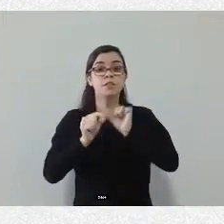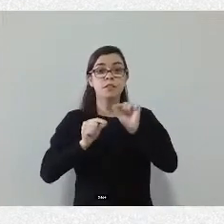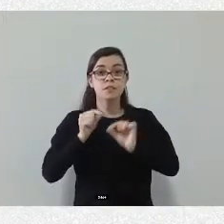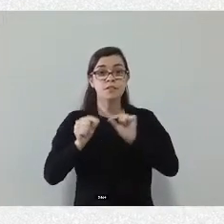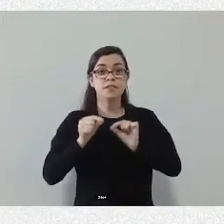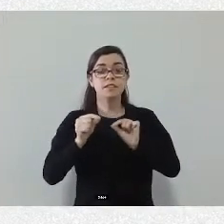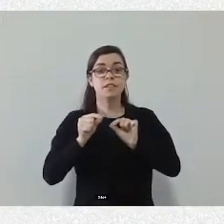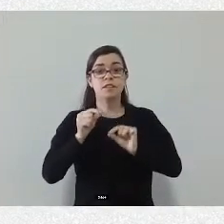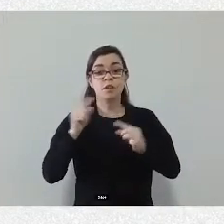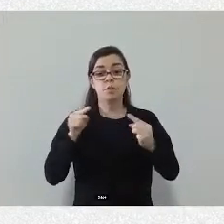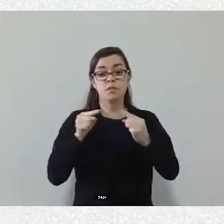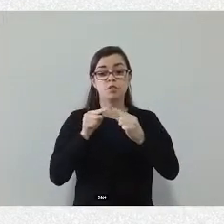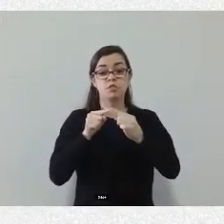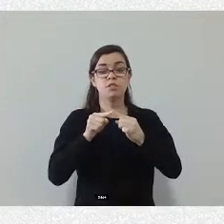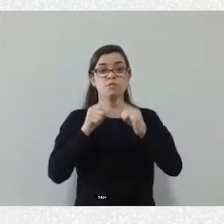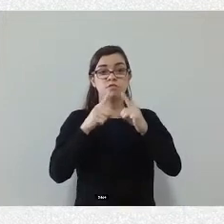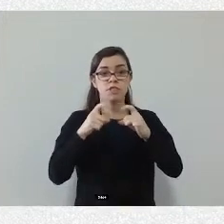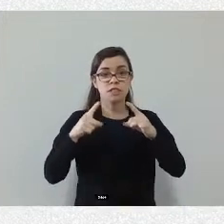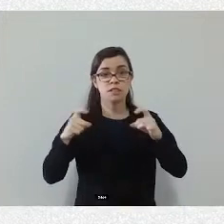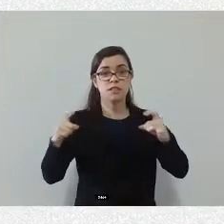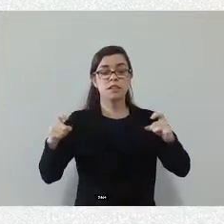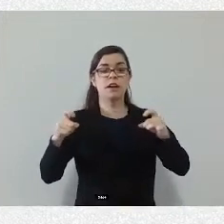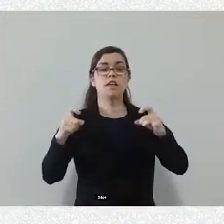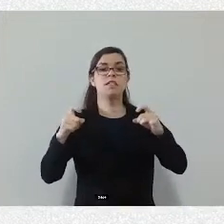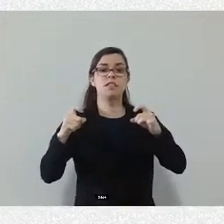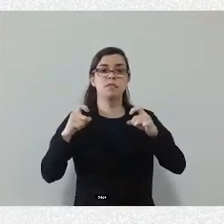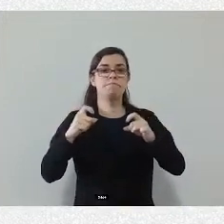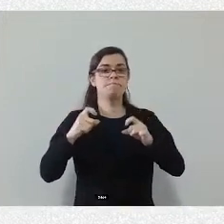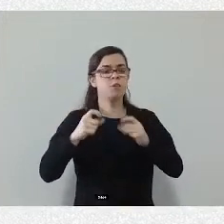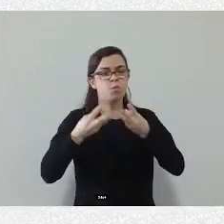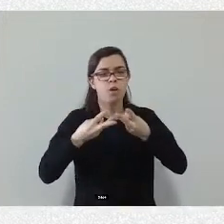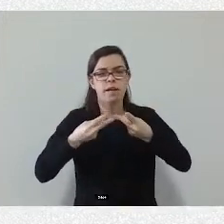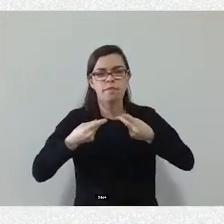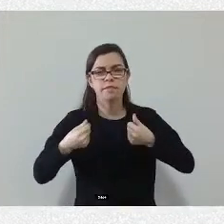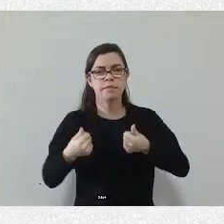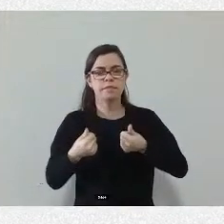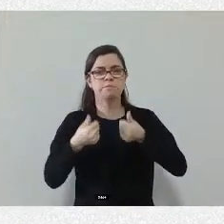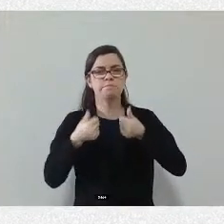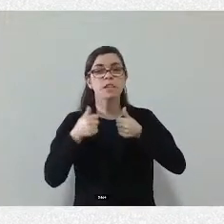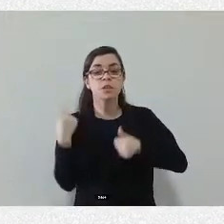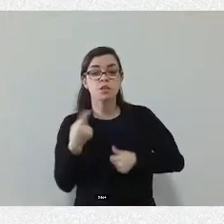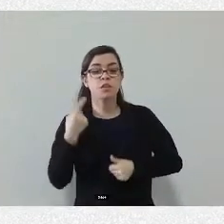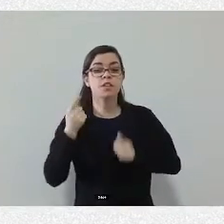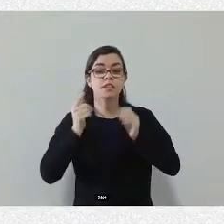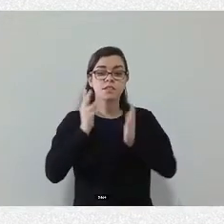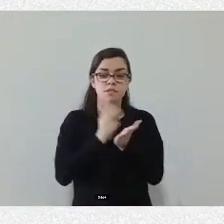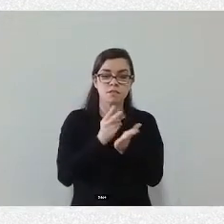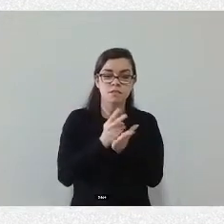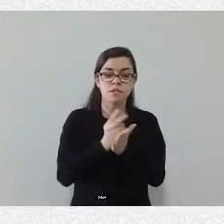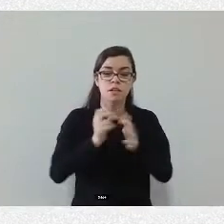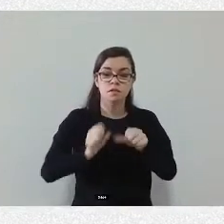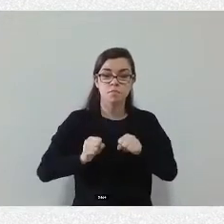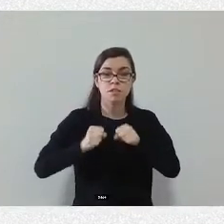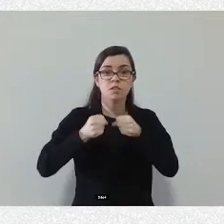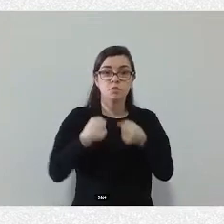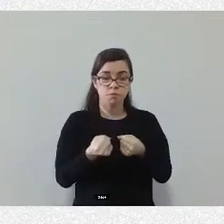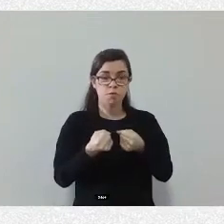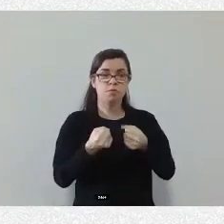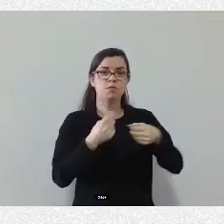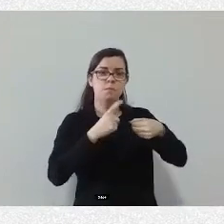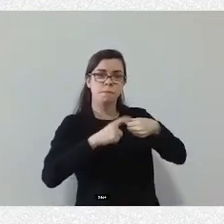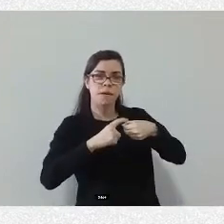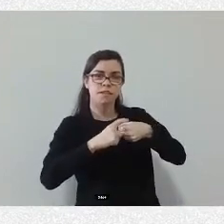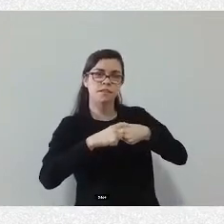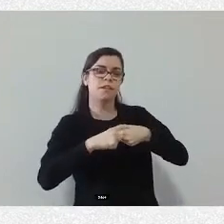de primeira linha, sempre buscamos parceiros para que a gente possa desenvolver também a ciência local. E